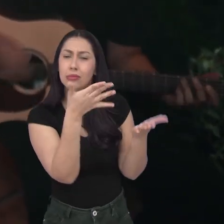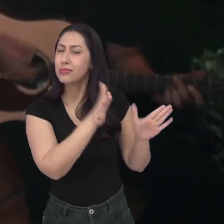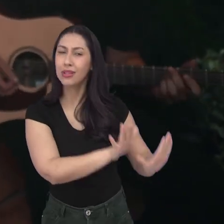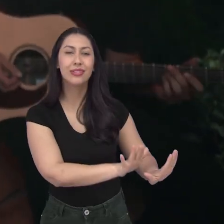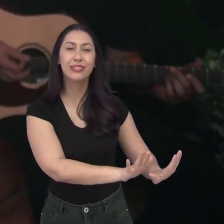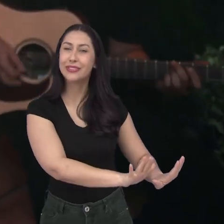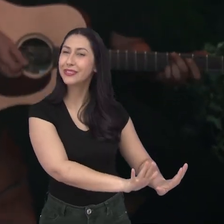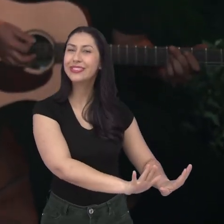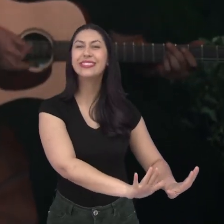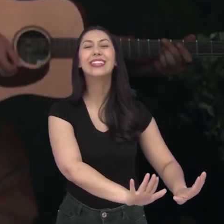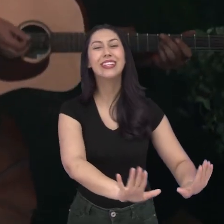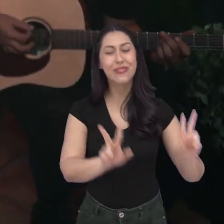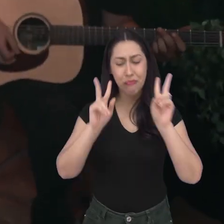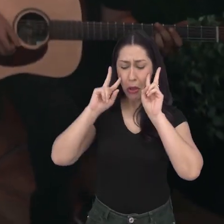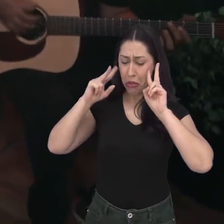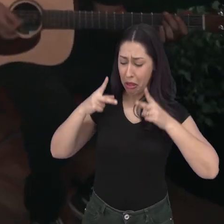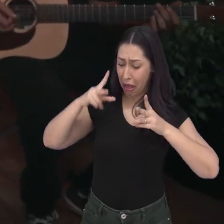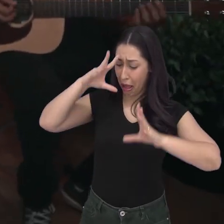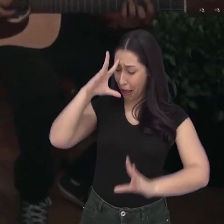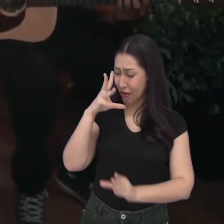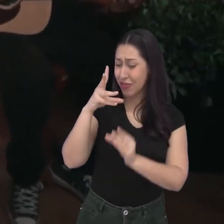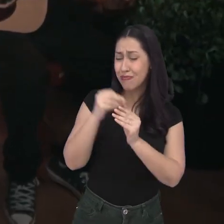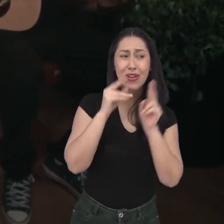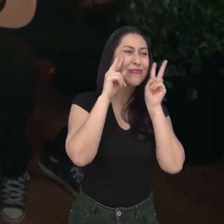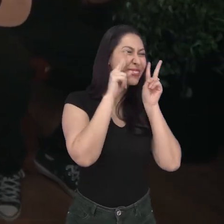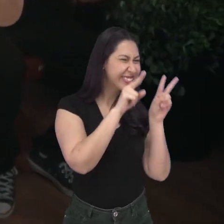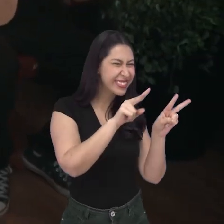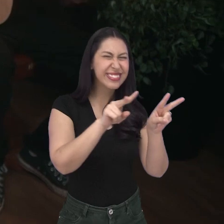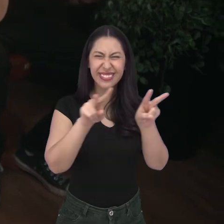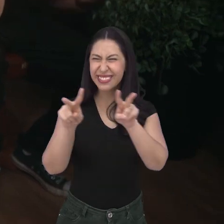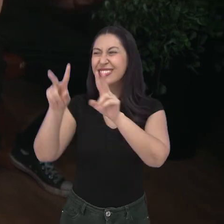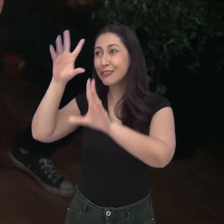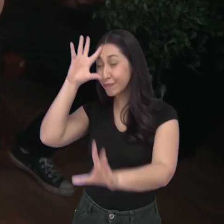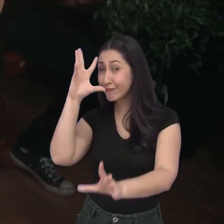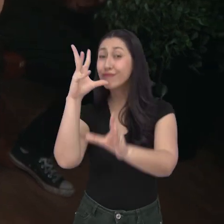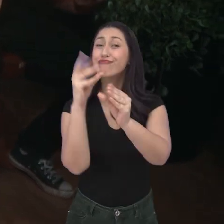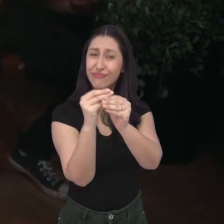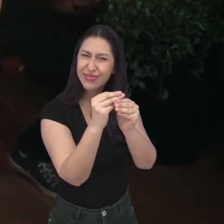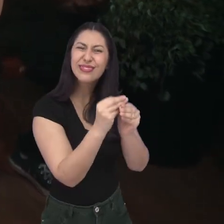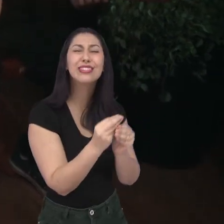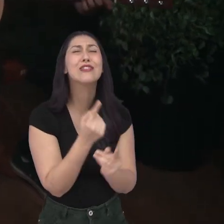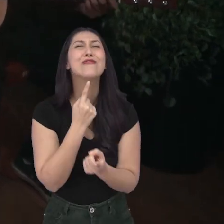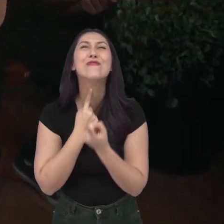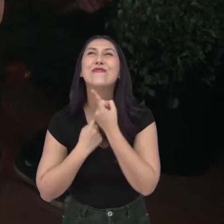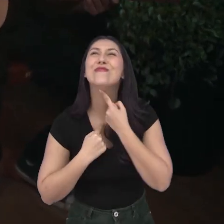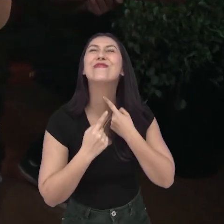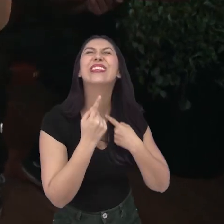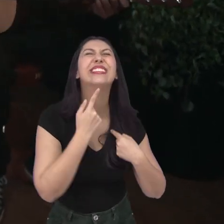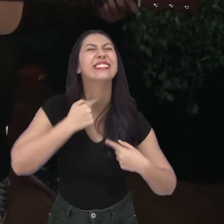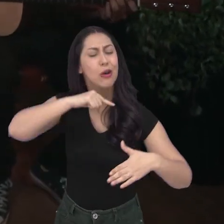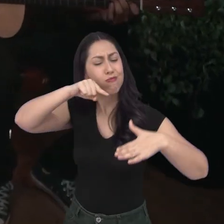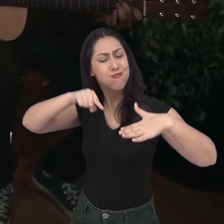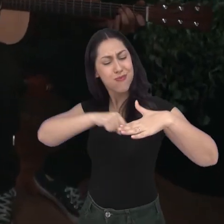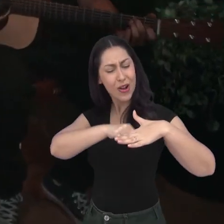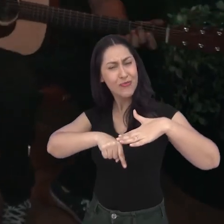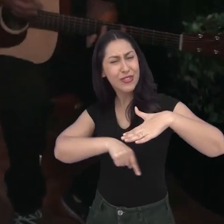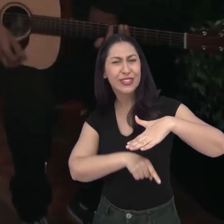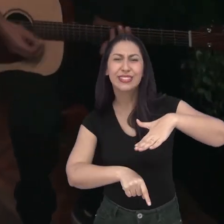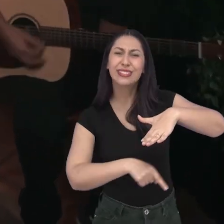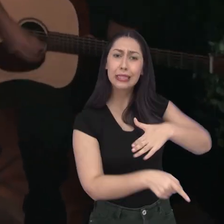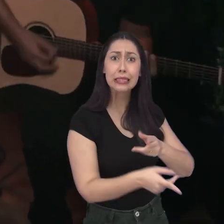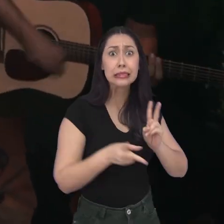os mesmos erros, e assim me compreendendo e compreendendo o mundo, evitando rasa interessada